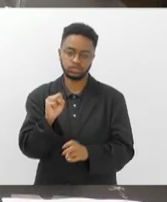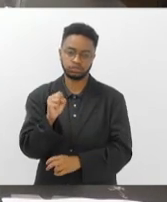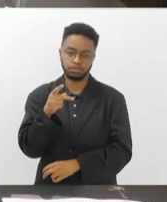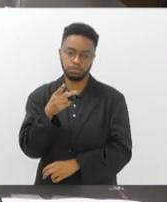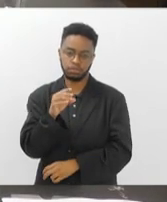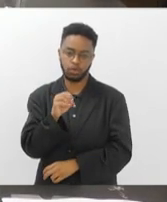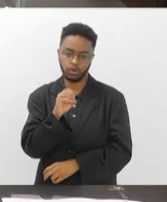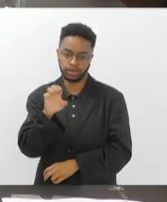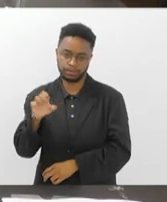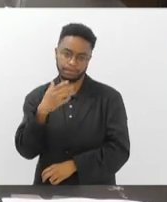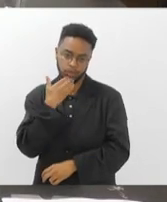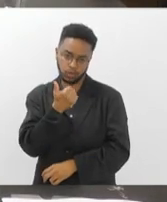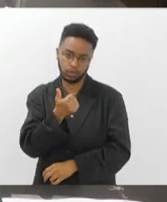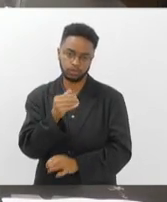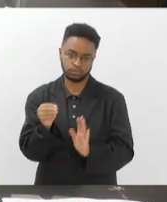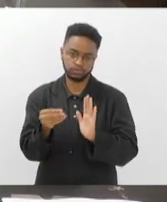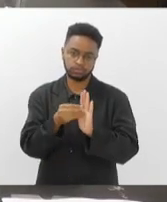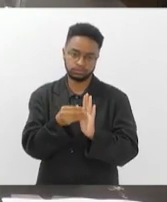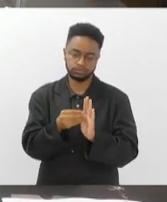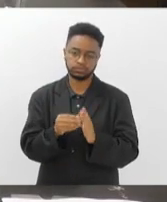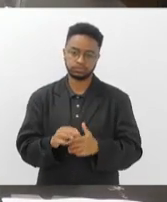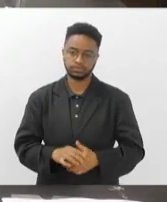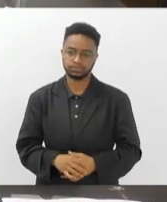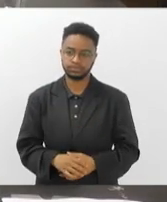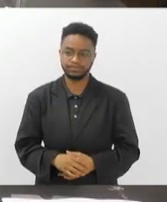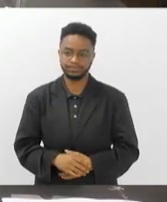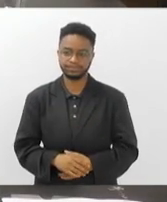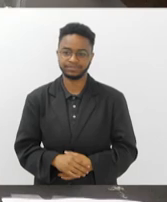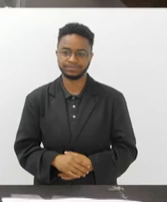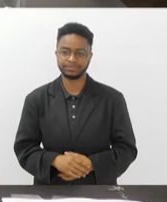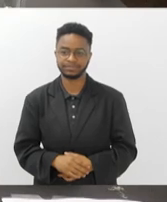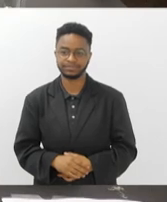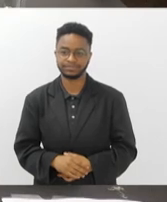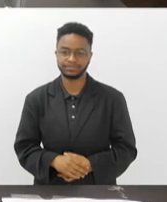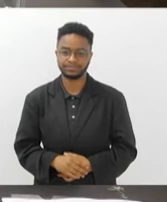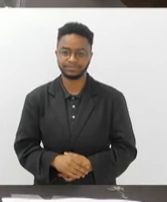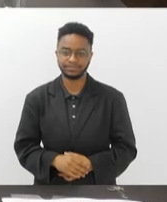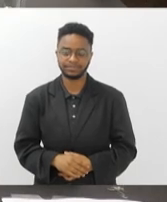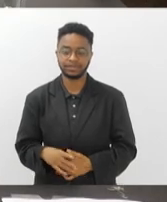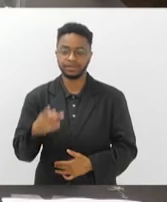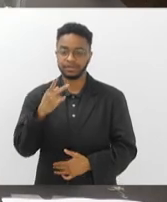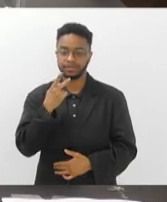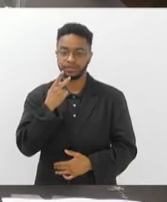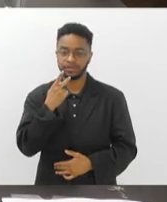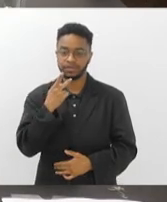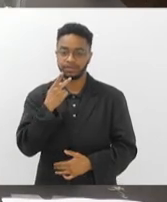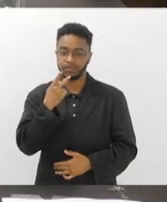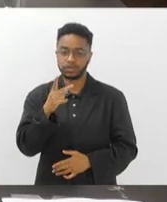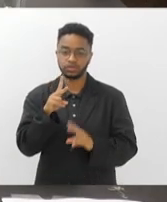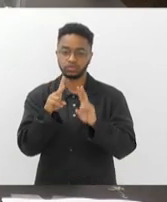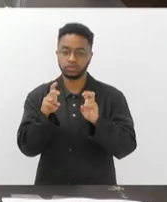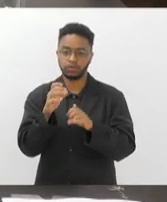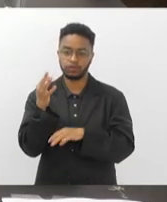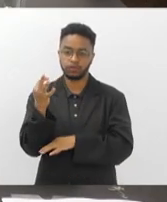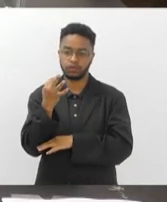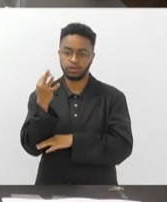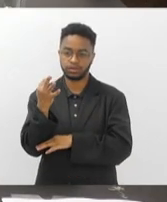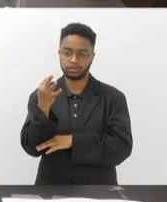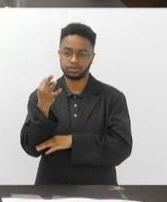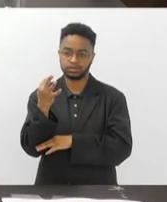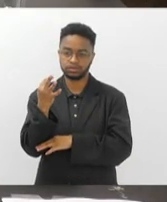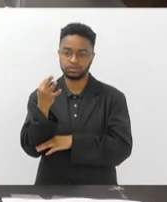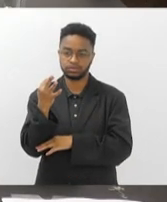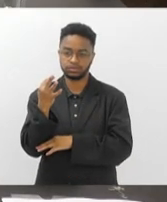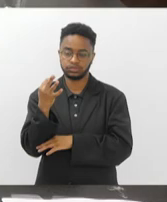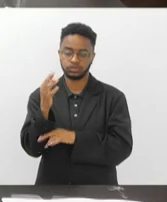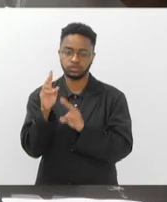Dispõe. Dispõe sobre a obrigatoriedade? Dispõe sobre a formalização.